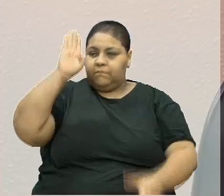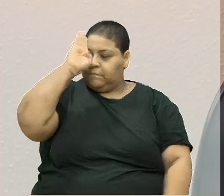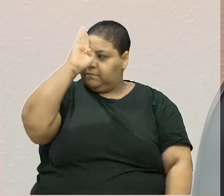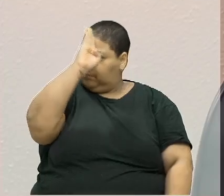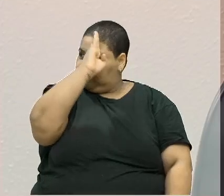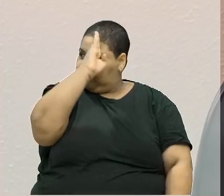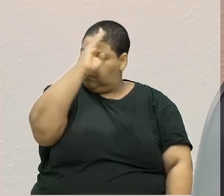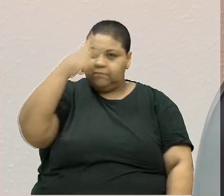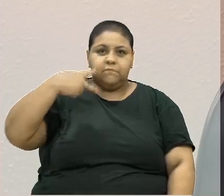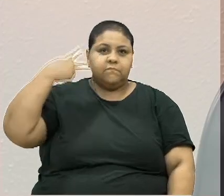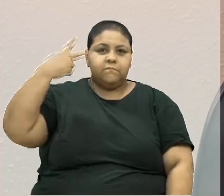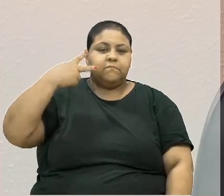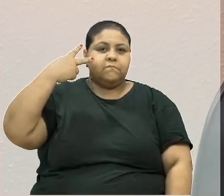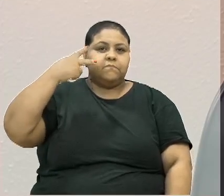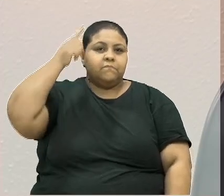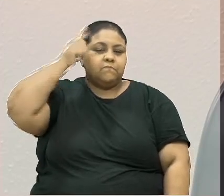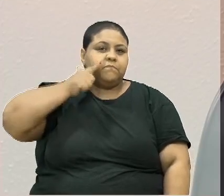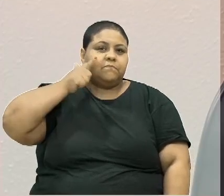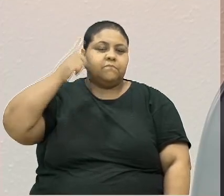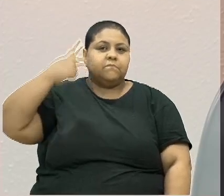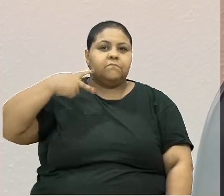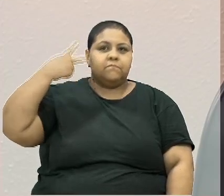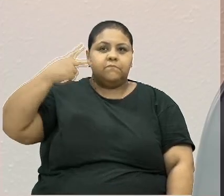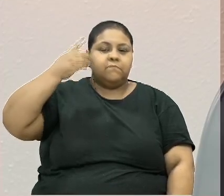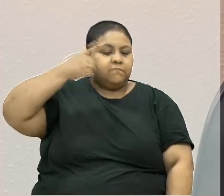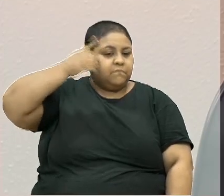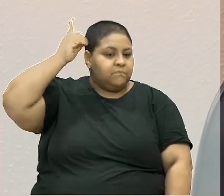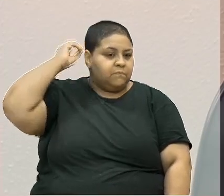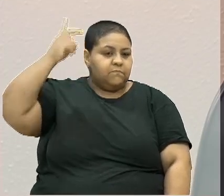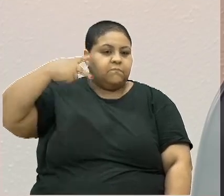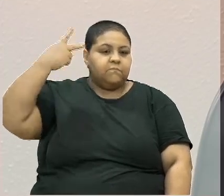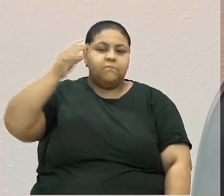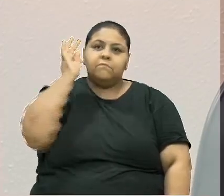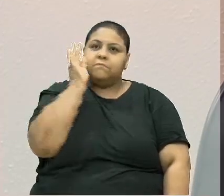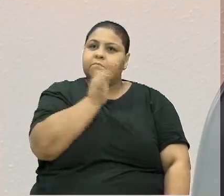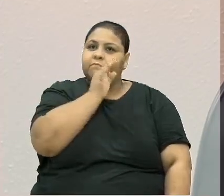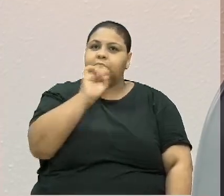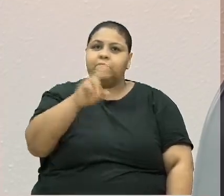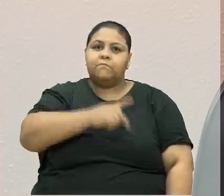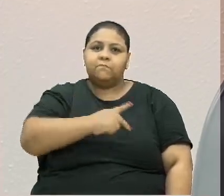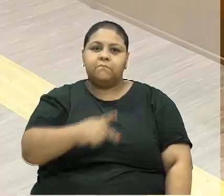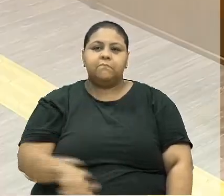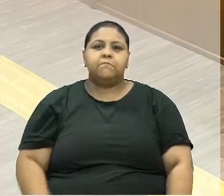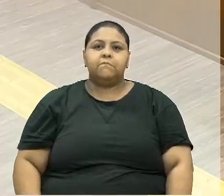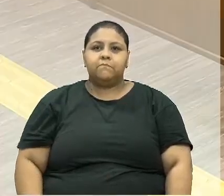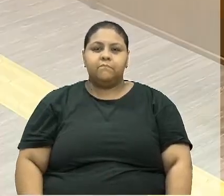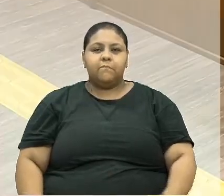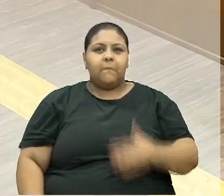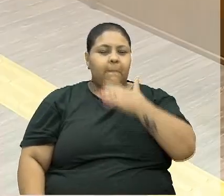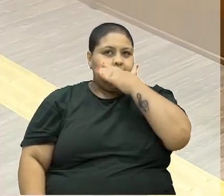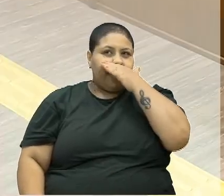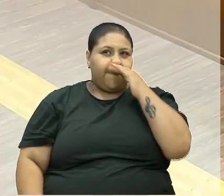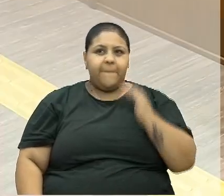Bressan, vereador Lucas Carinato, vereador Lucas Dil e vereadora Tatiane Frisso. Era isso, senhor presidente. Obrigada, vereador.